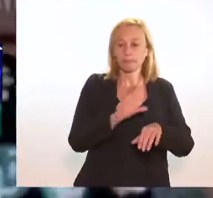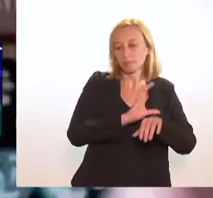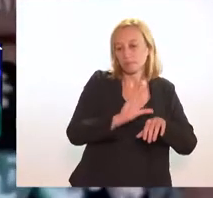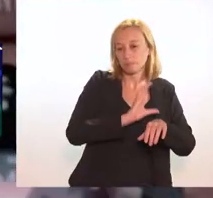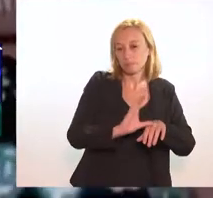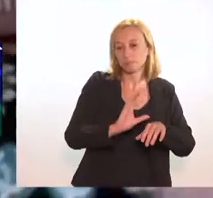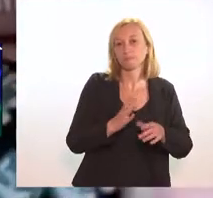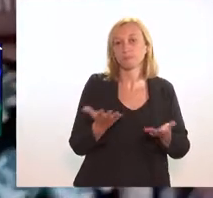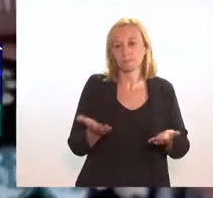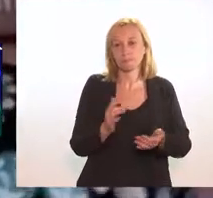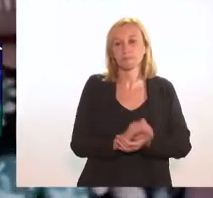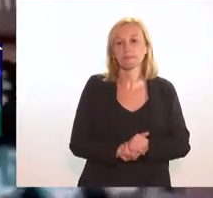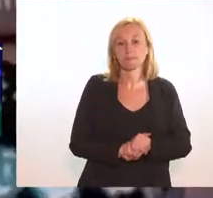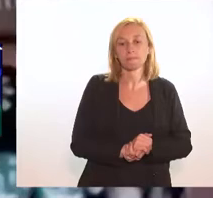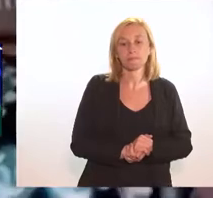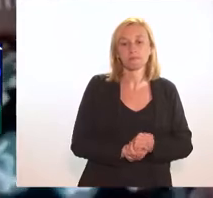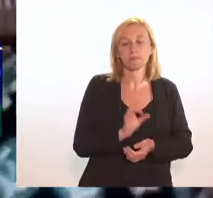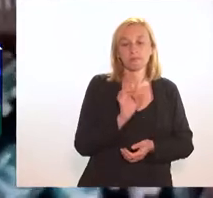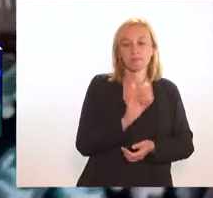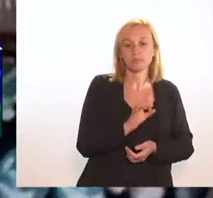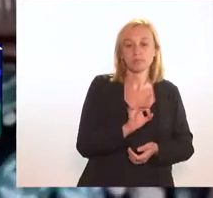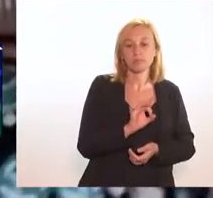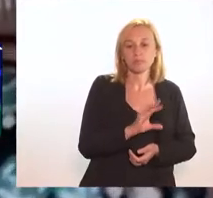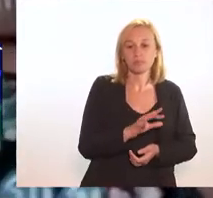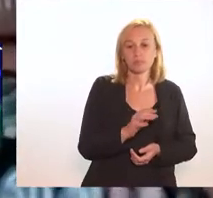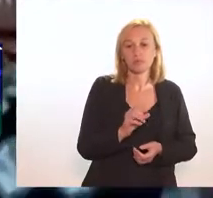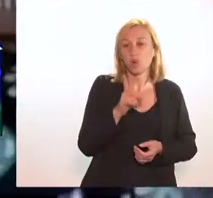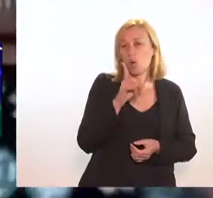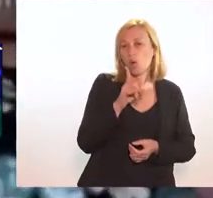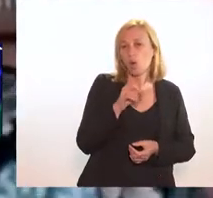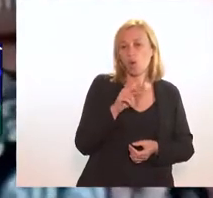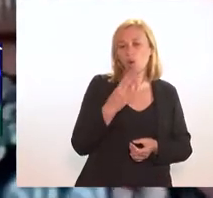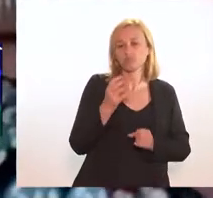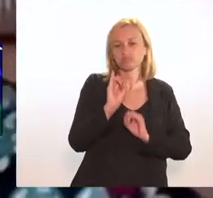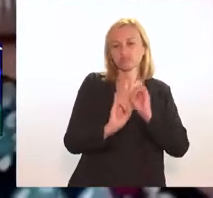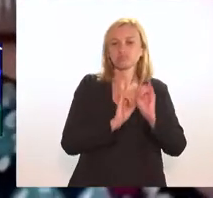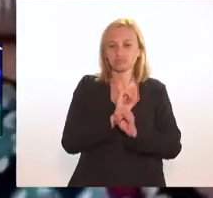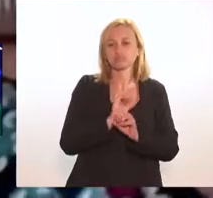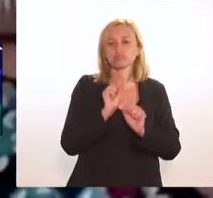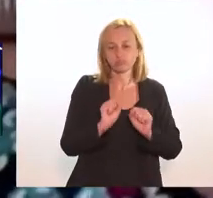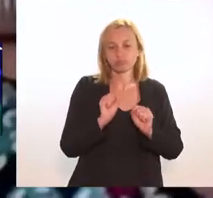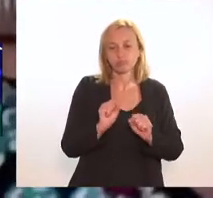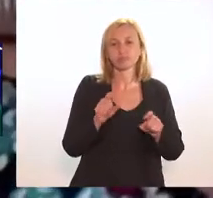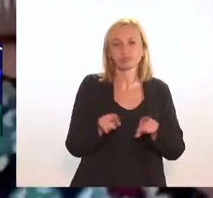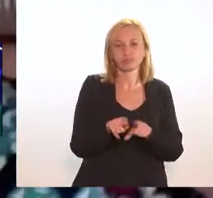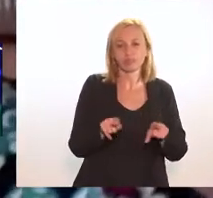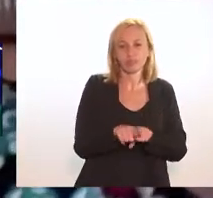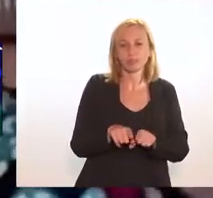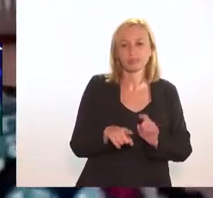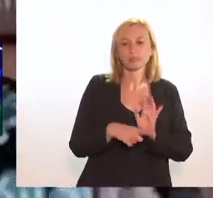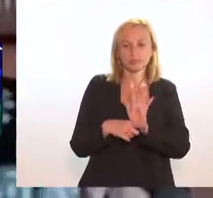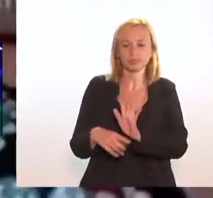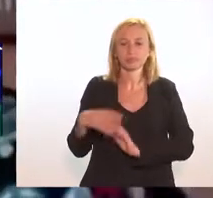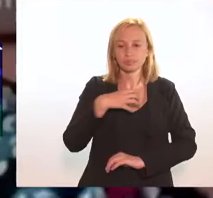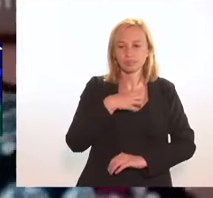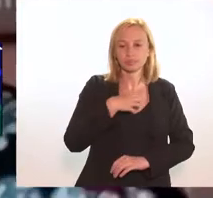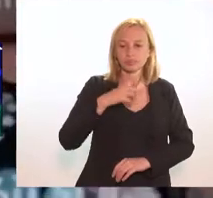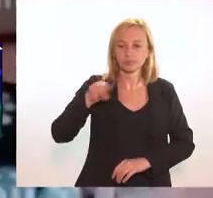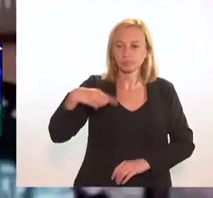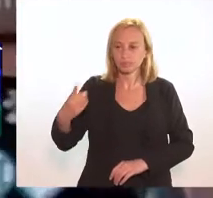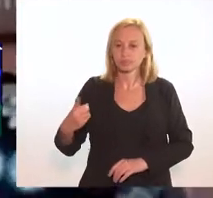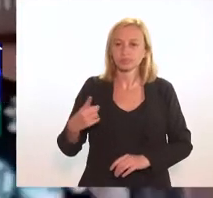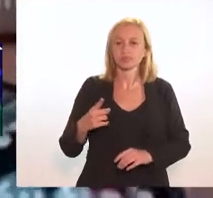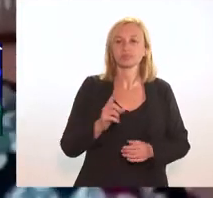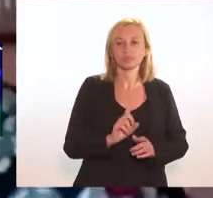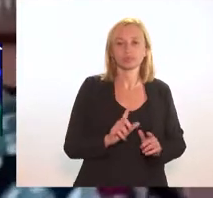curso rápido, de um dia, tudo online mesmo, pudesse também servir nesse sentido para próximas